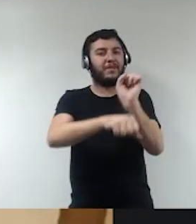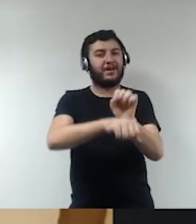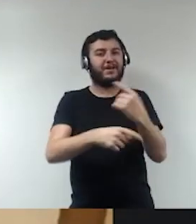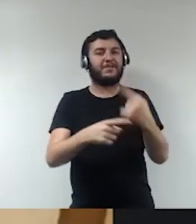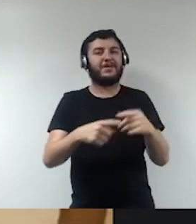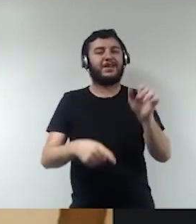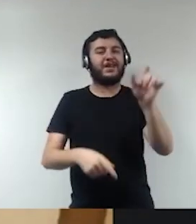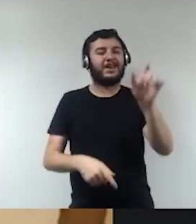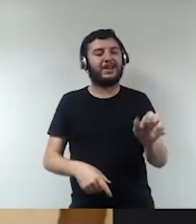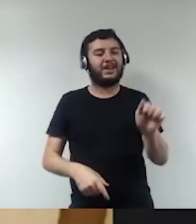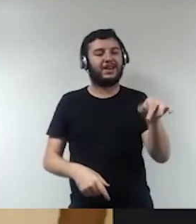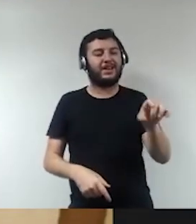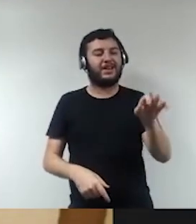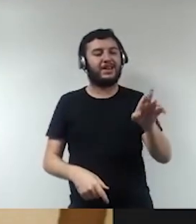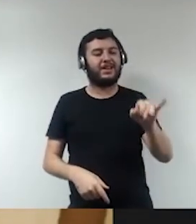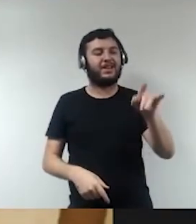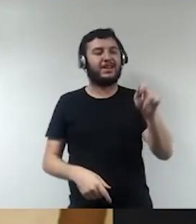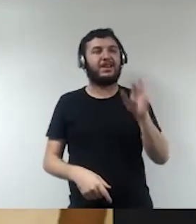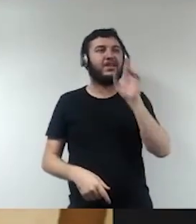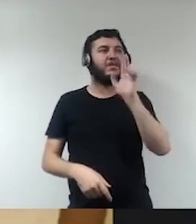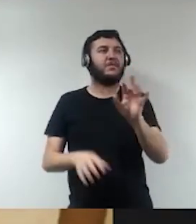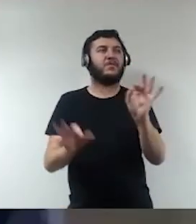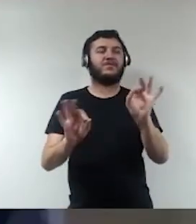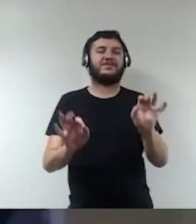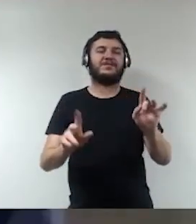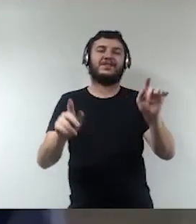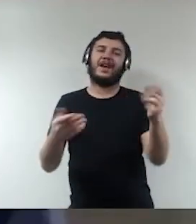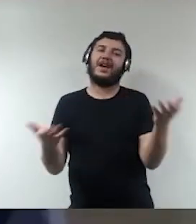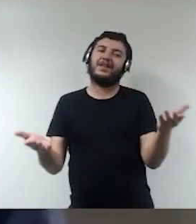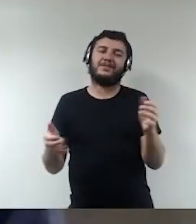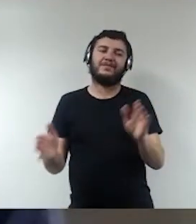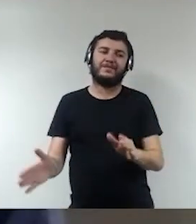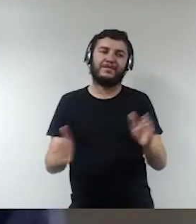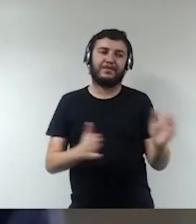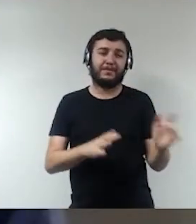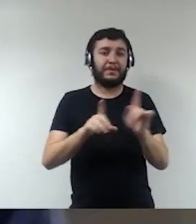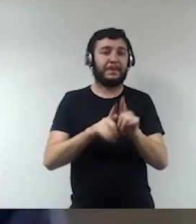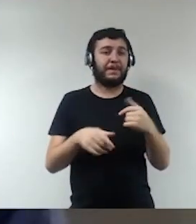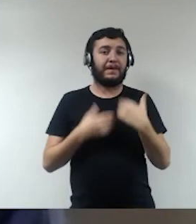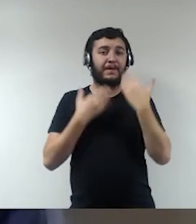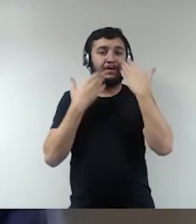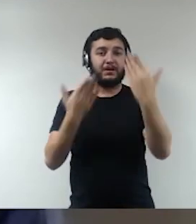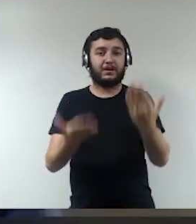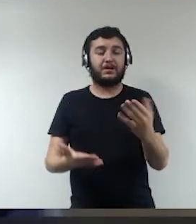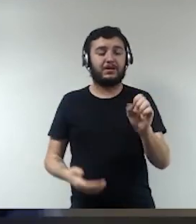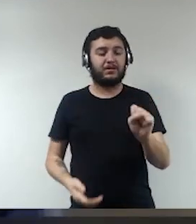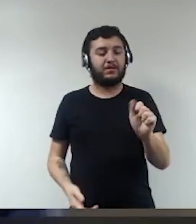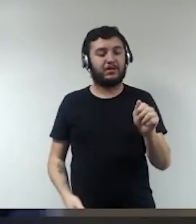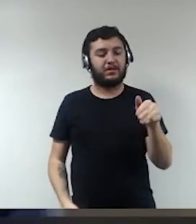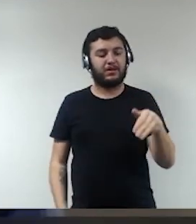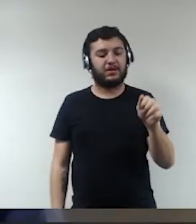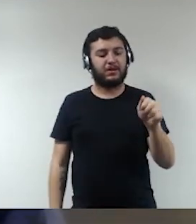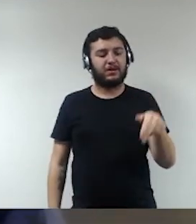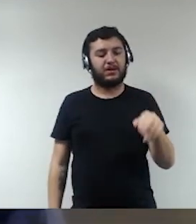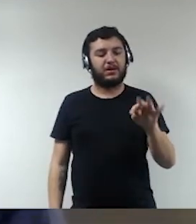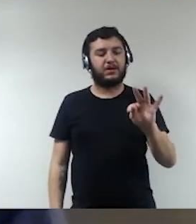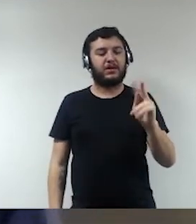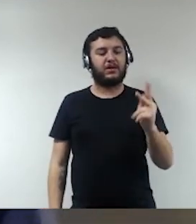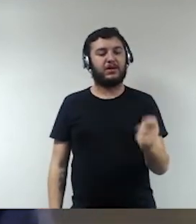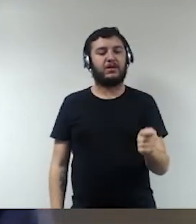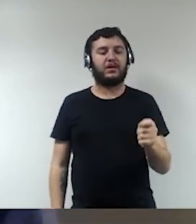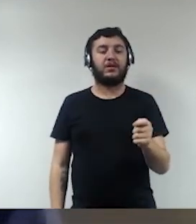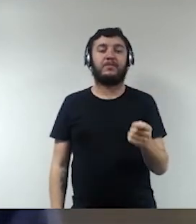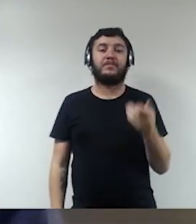não consegue responder a última pergunta. Eu agradeço, Samantha. E aí, doutora Andréia, a senhora, eu